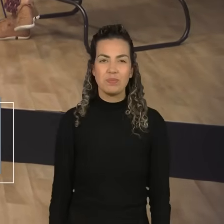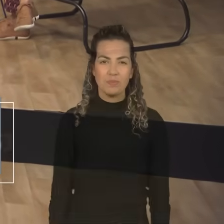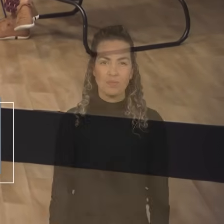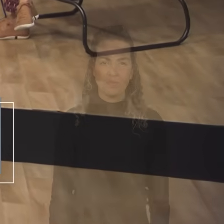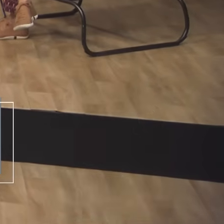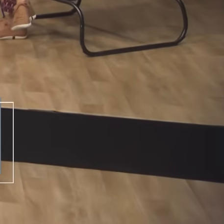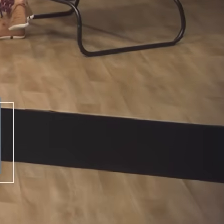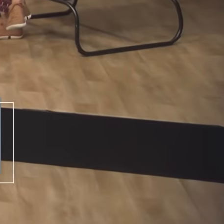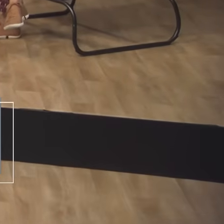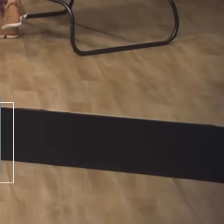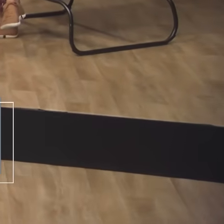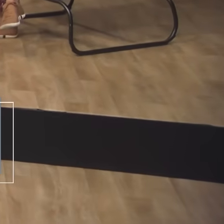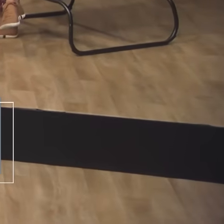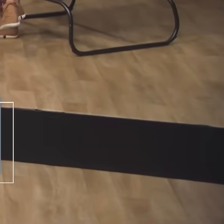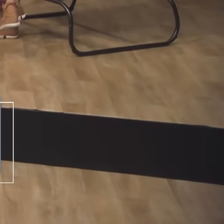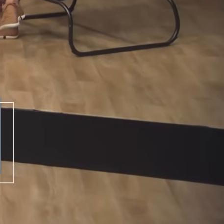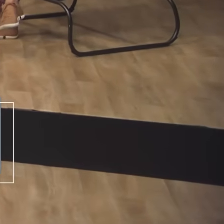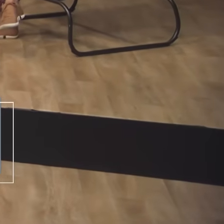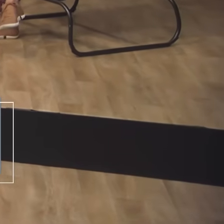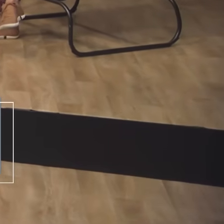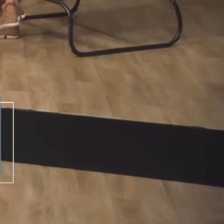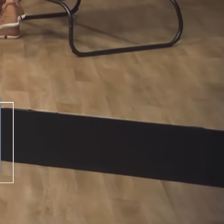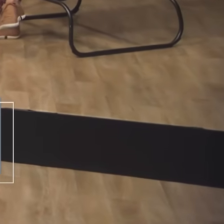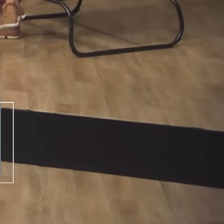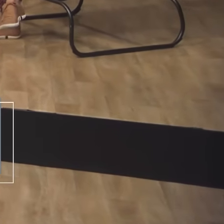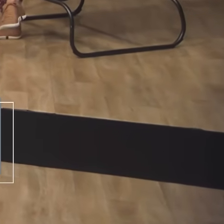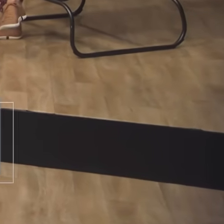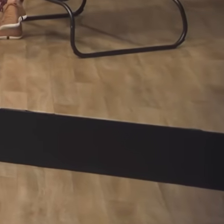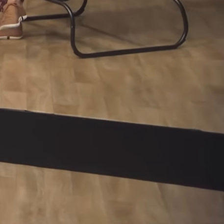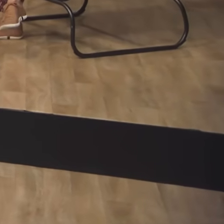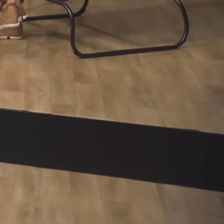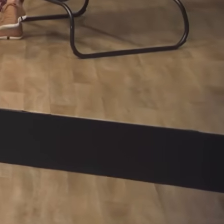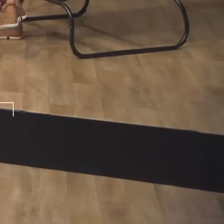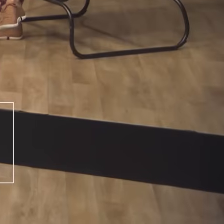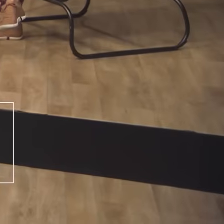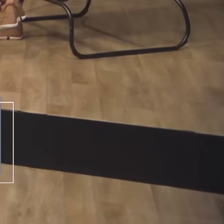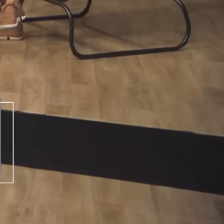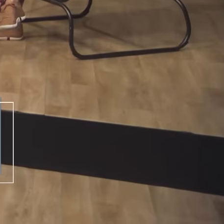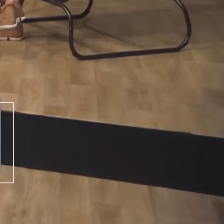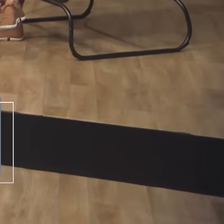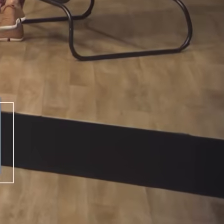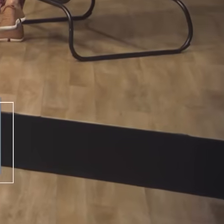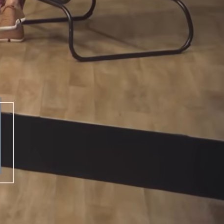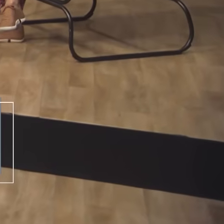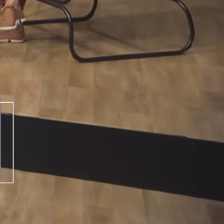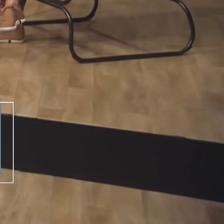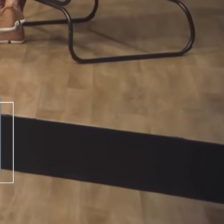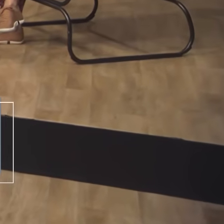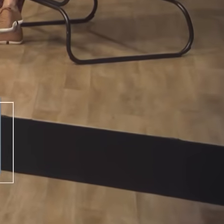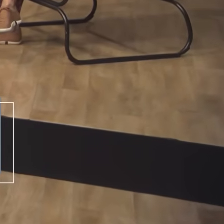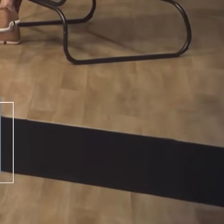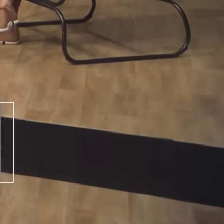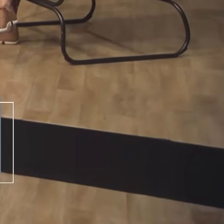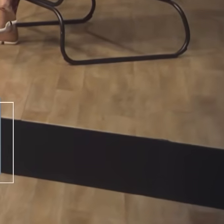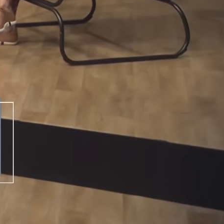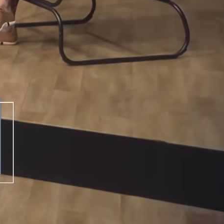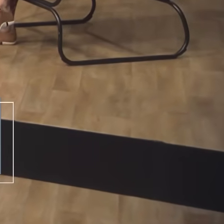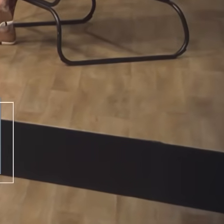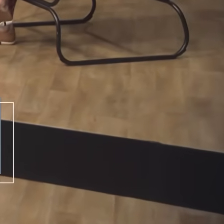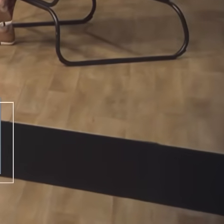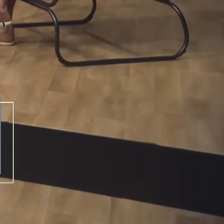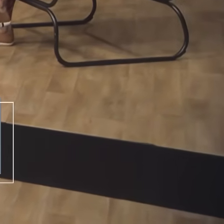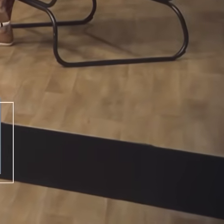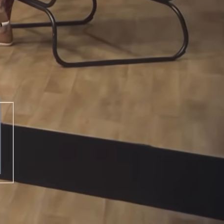A tua piscina tá cheia de ratos, tuas ideias não correspondem aos fatos.